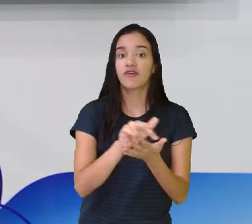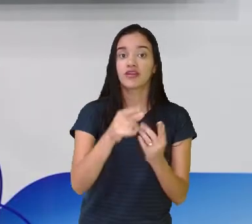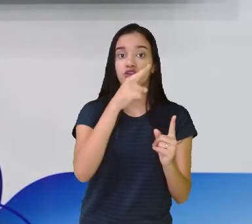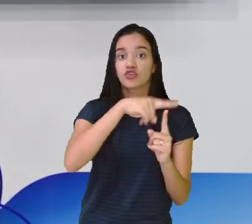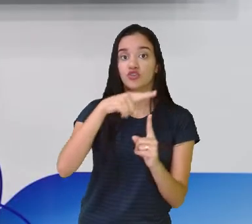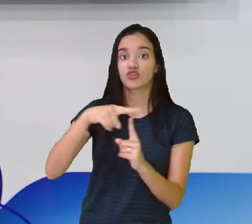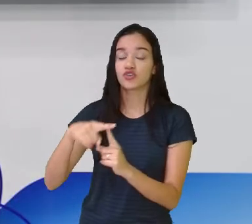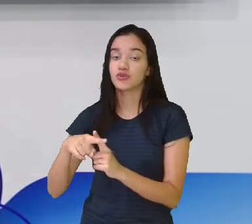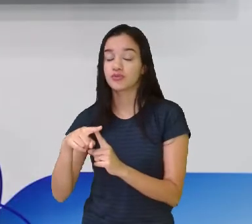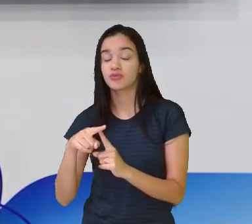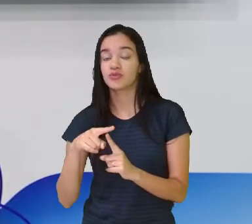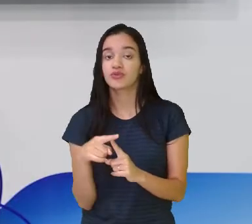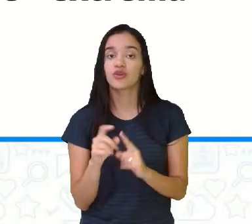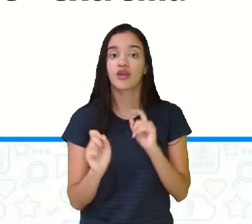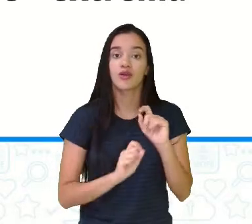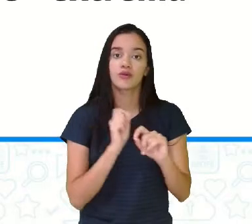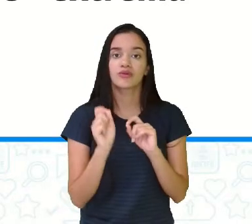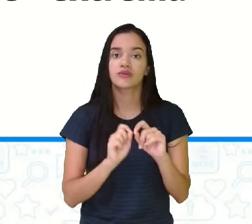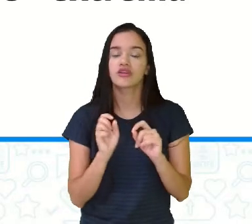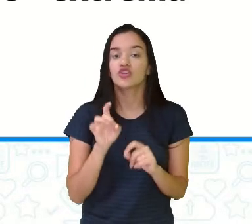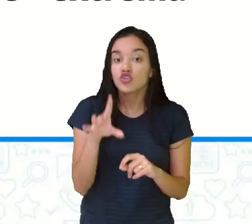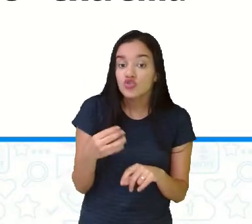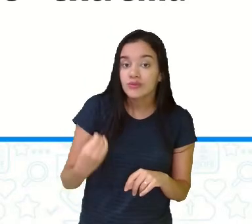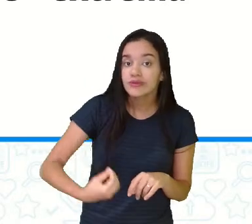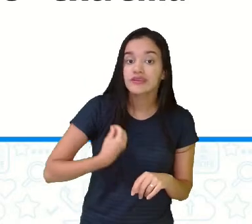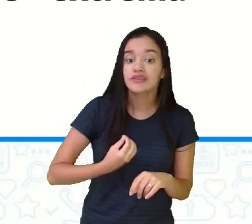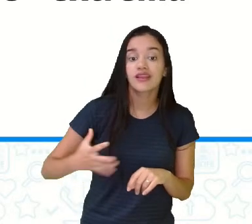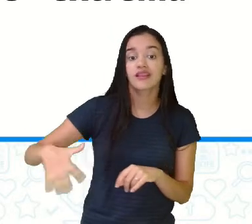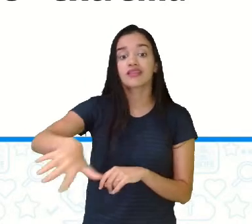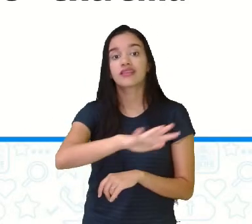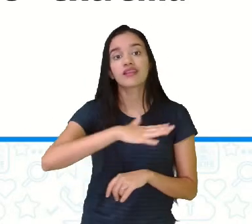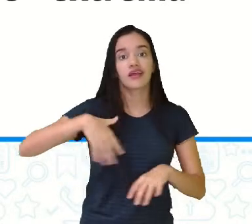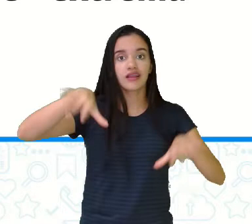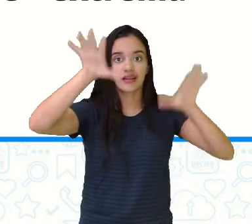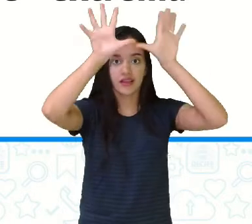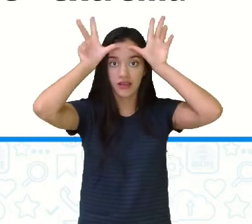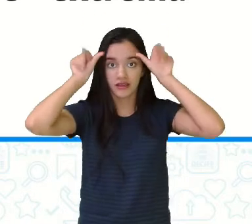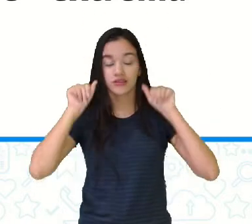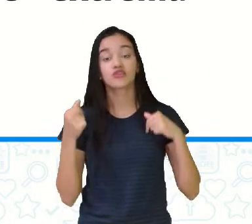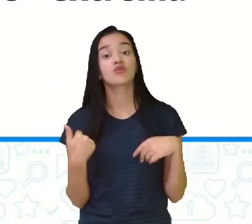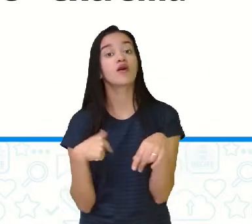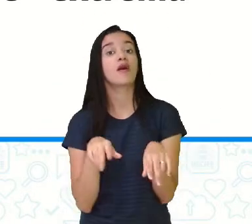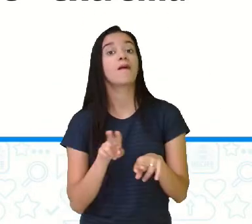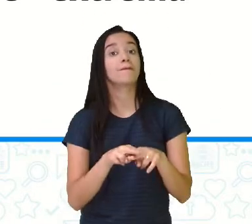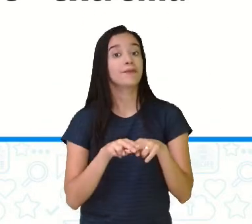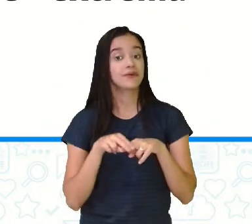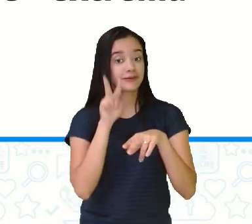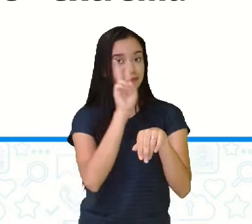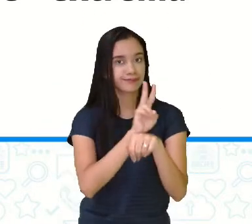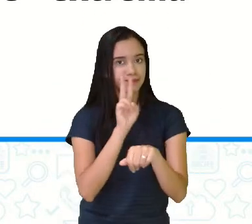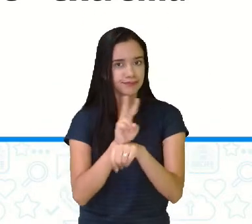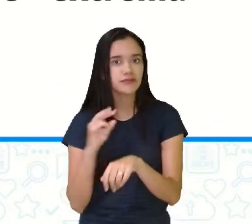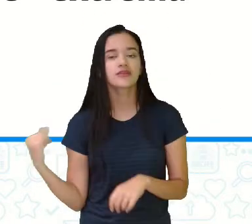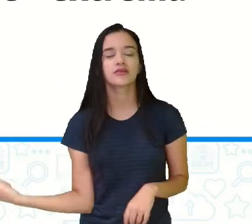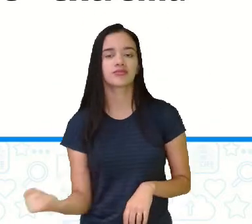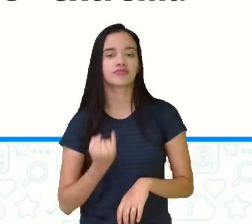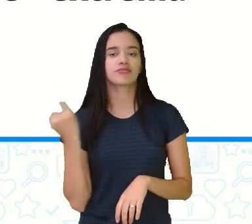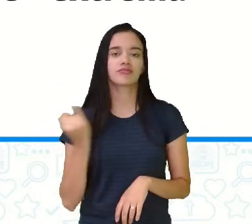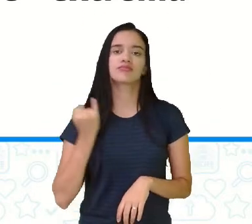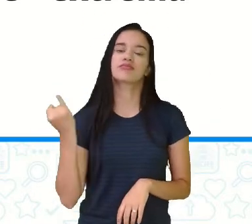endêmicas, ou seja, só existem na região amazônica. Por isso, a conservação da floresta é de extrema